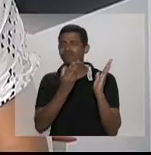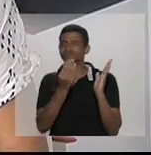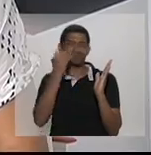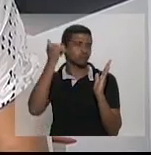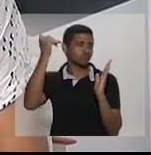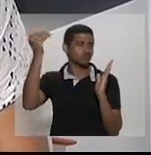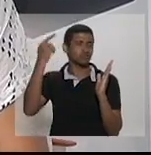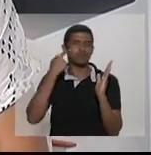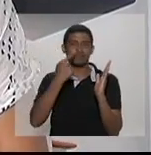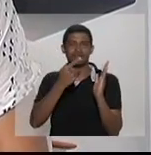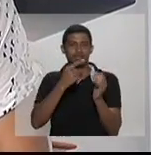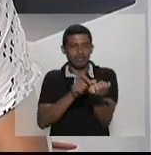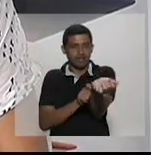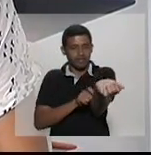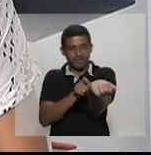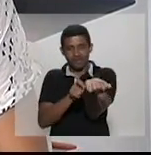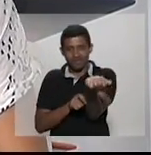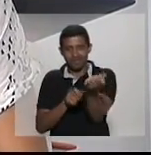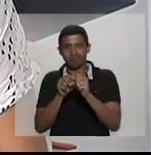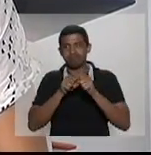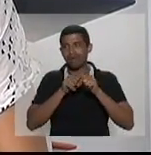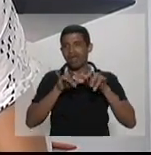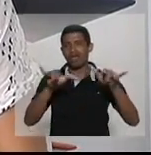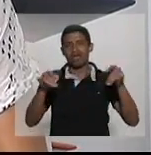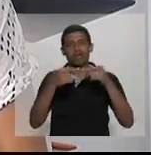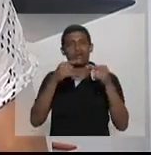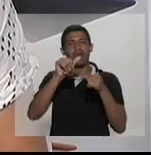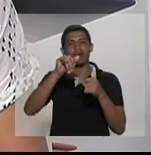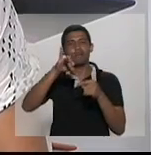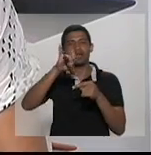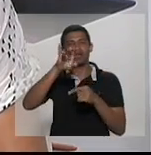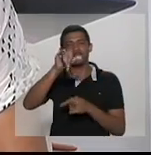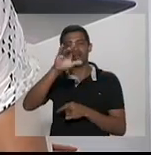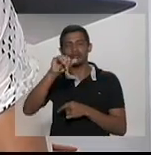super conhecido dele que se chama Veias Abertas da América Latina. Então